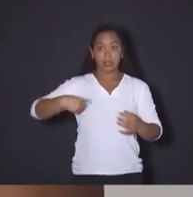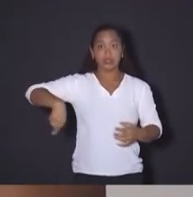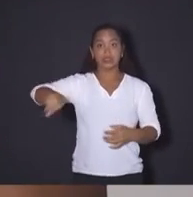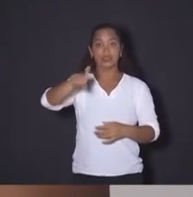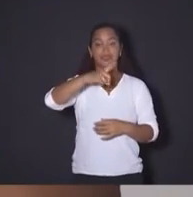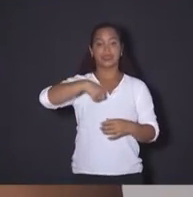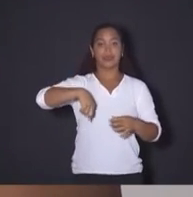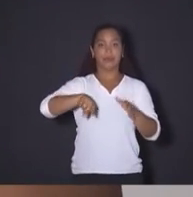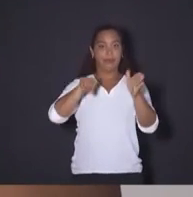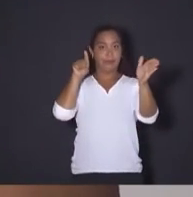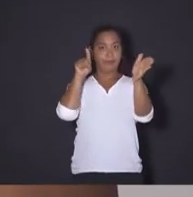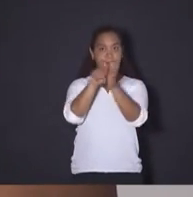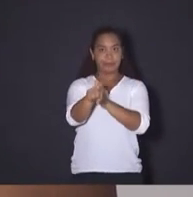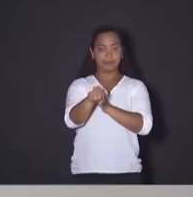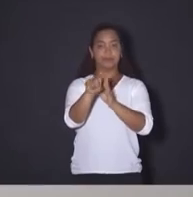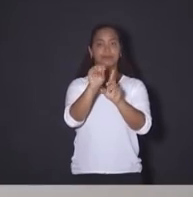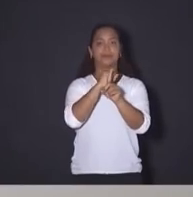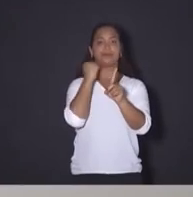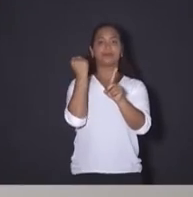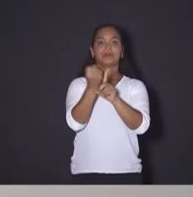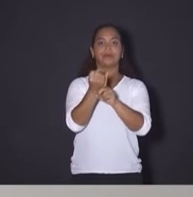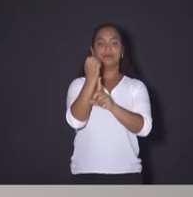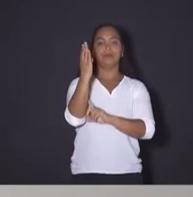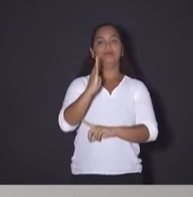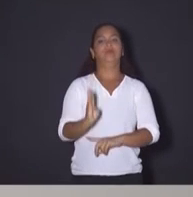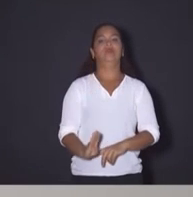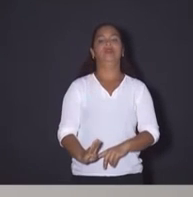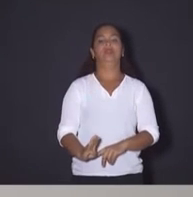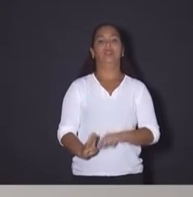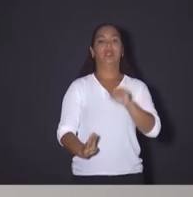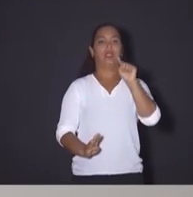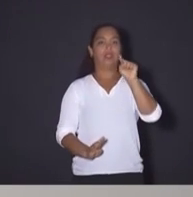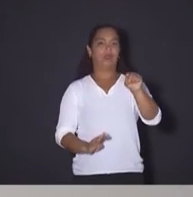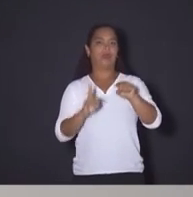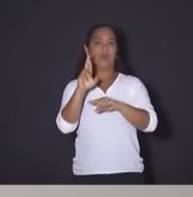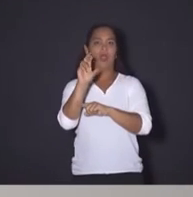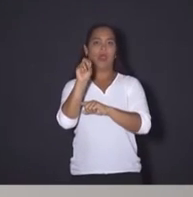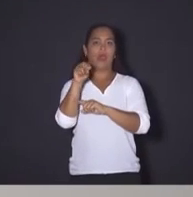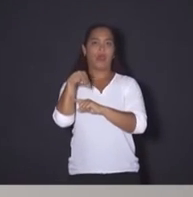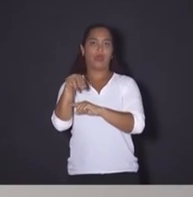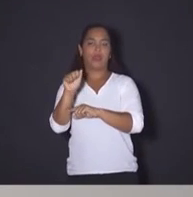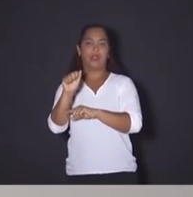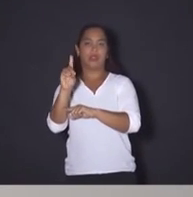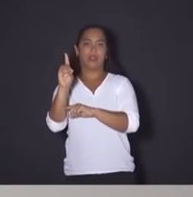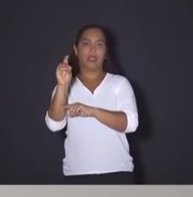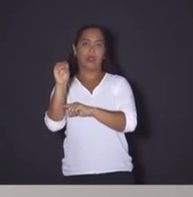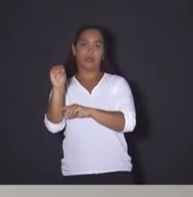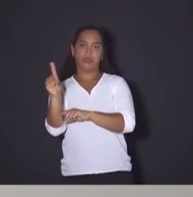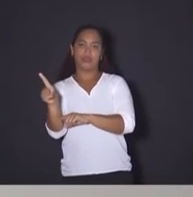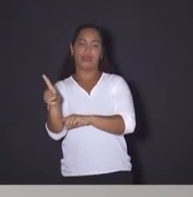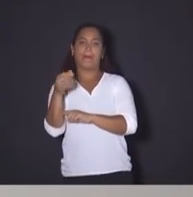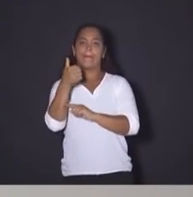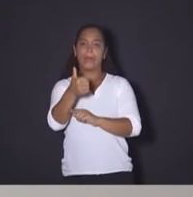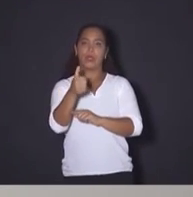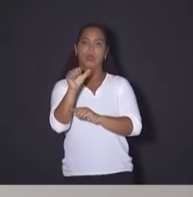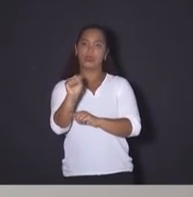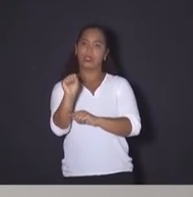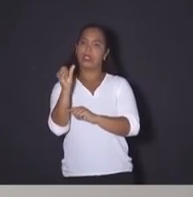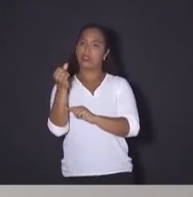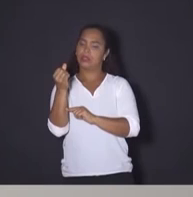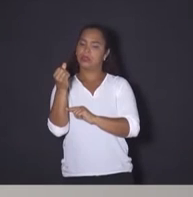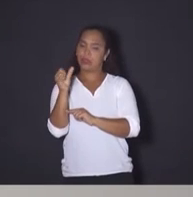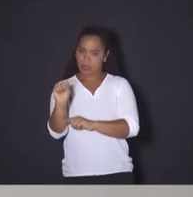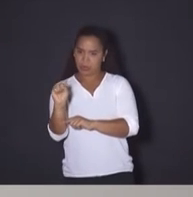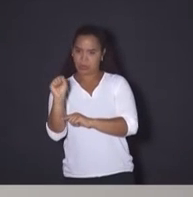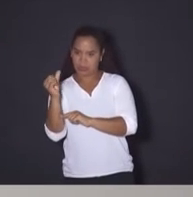pergunta a sociedade brasileira não é a guerra de ronald regan que ele começou em 1986 nem de nixon